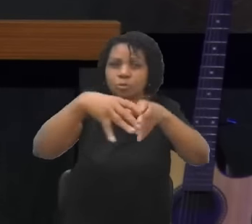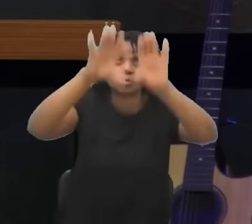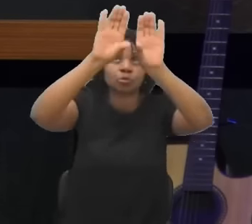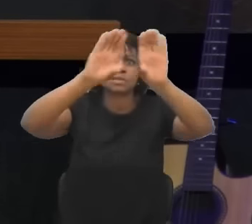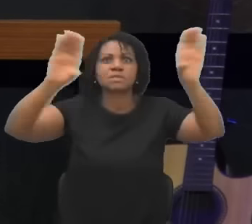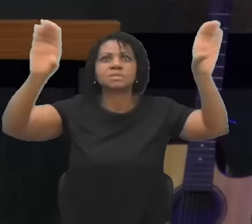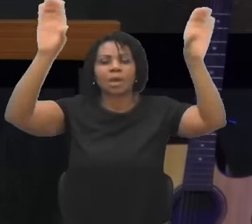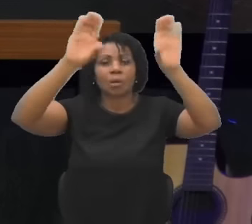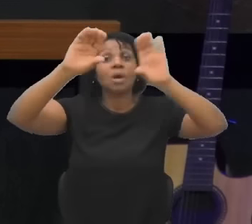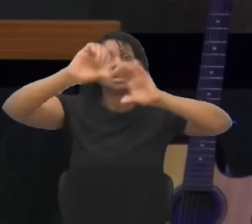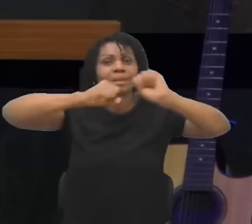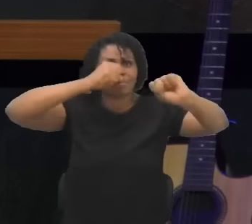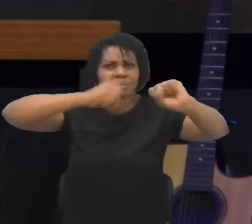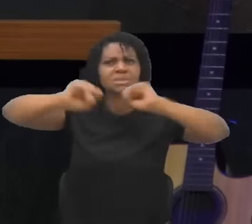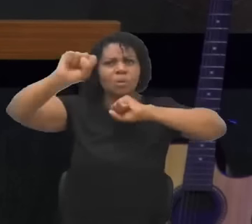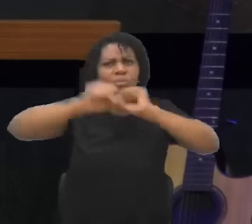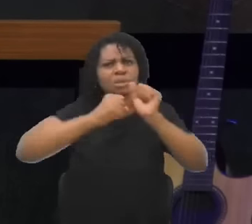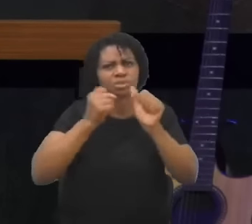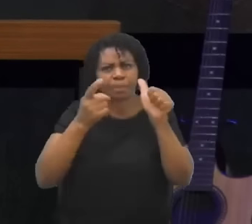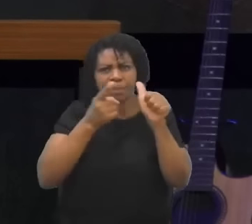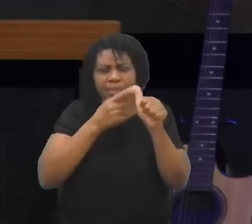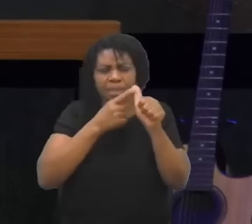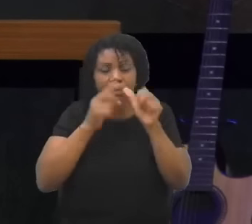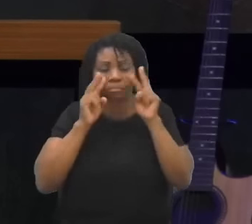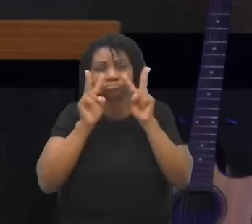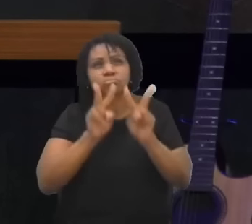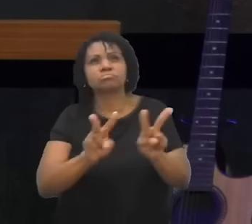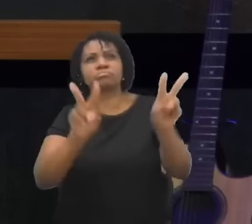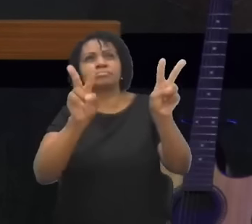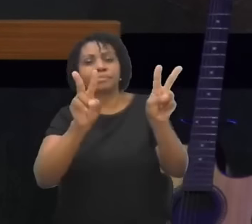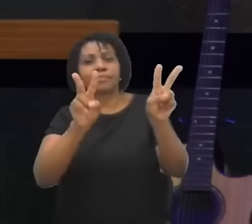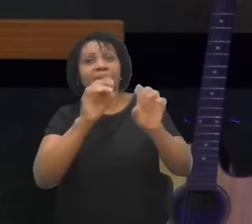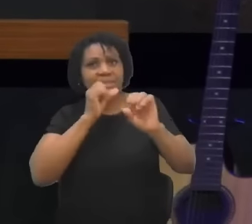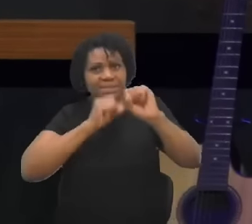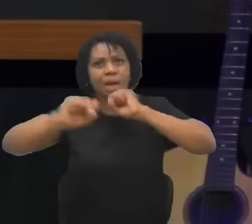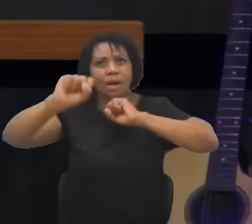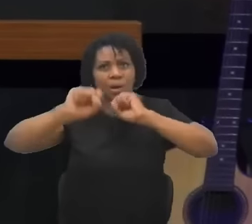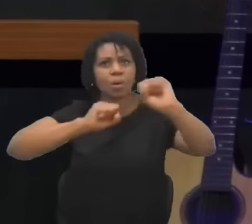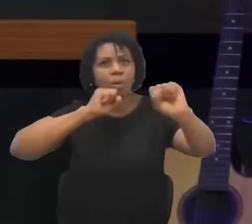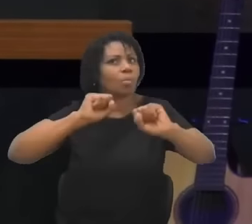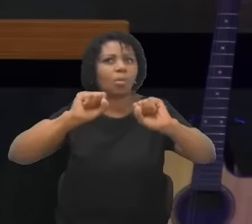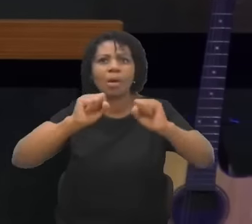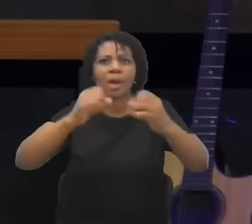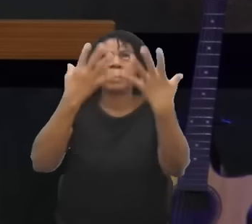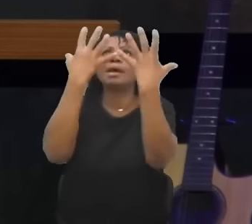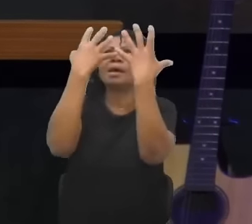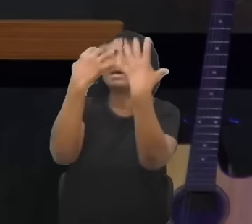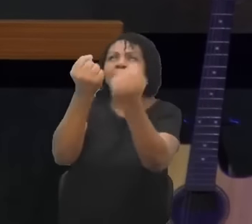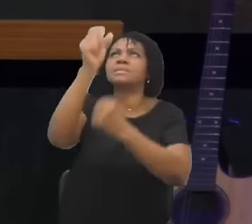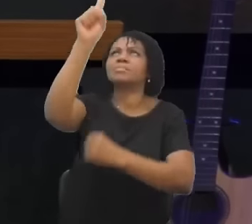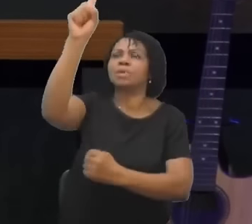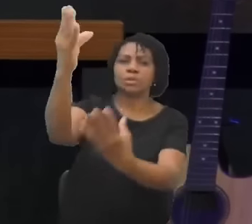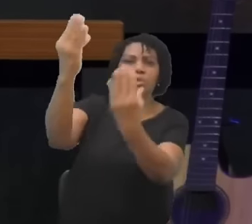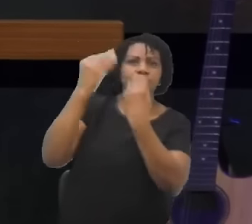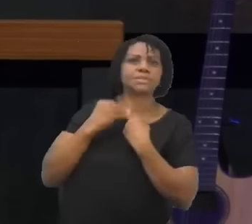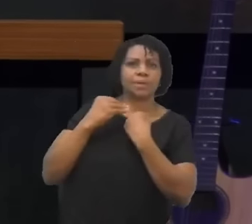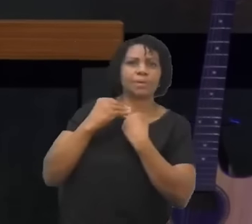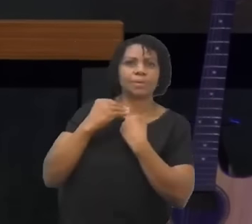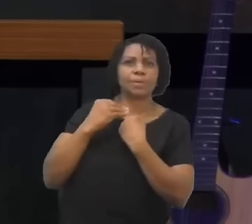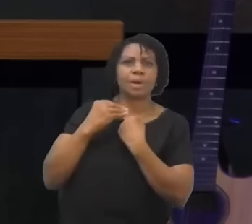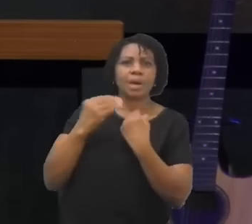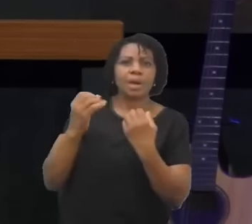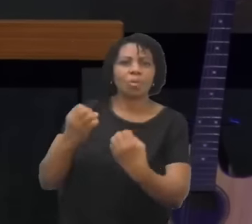o salmista, primeiro ele começa a ter uma visão. Porque salmo é algo recebido da parte de Deus. É